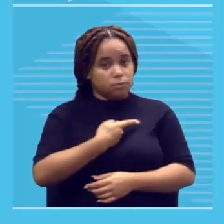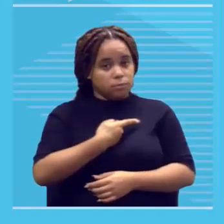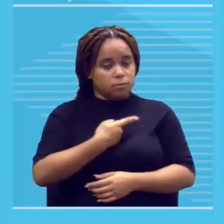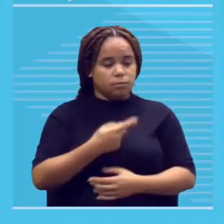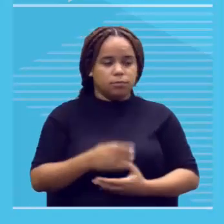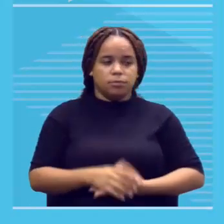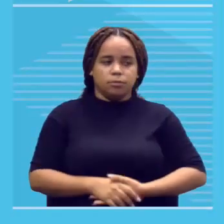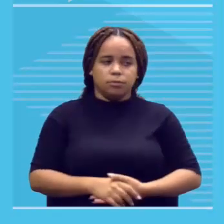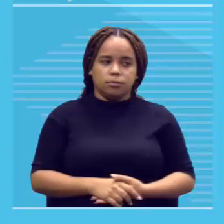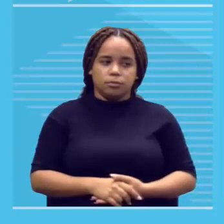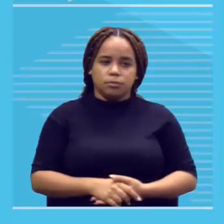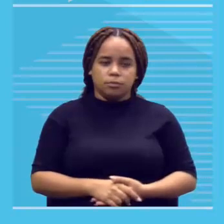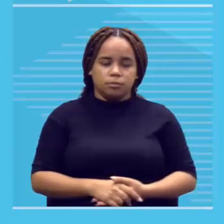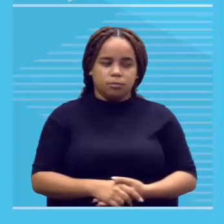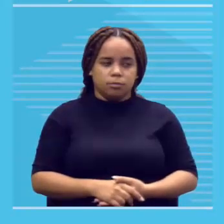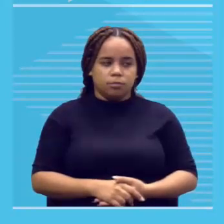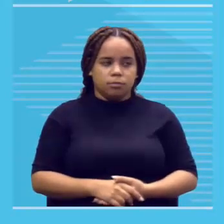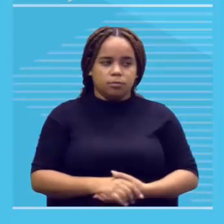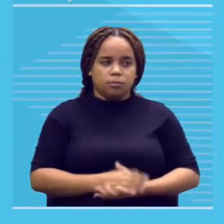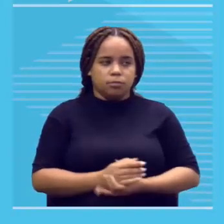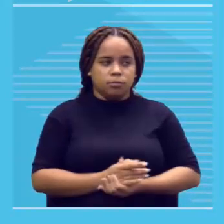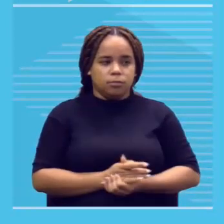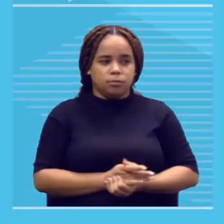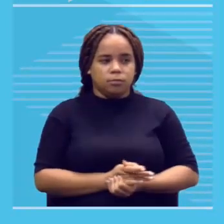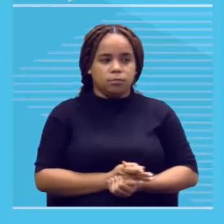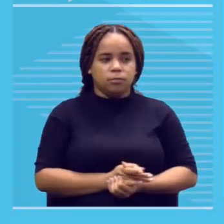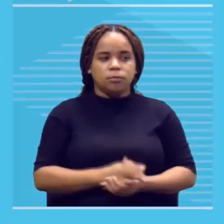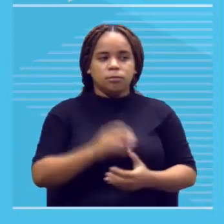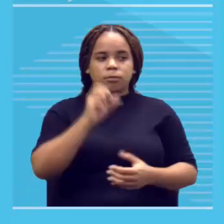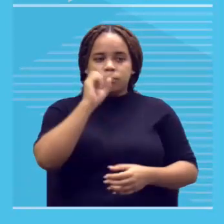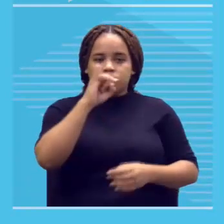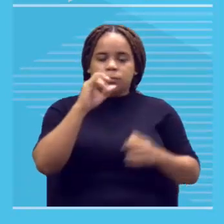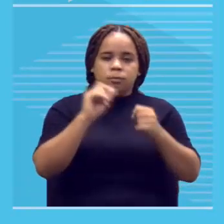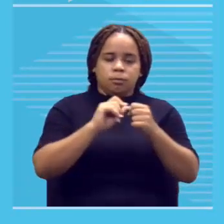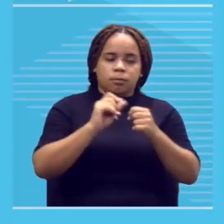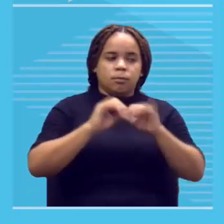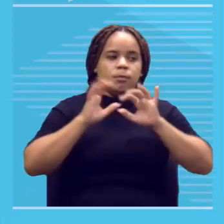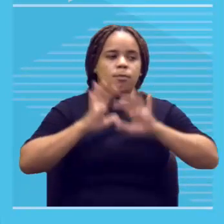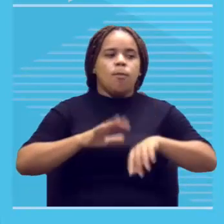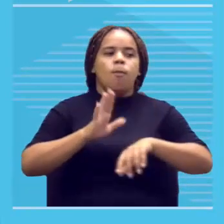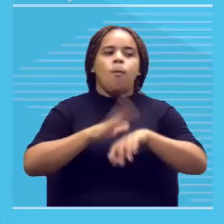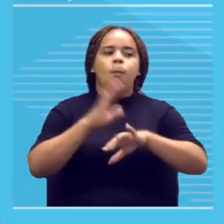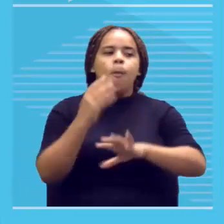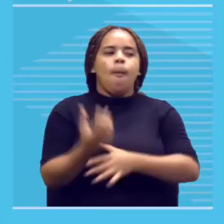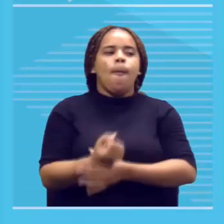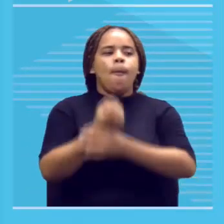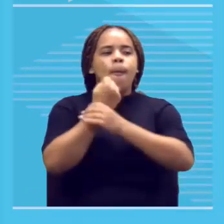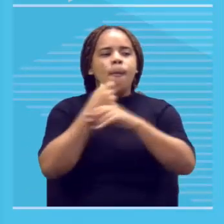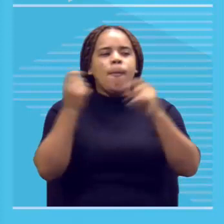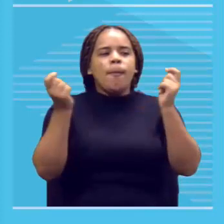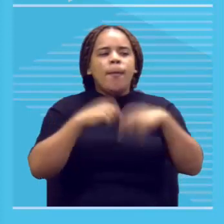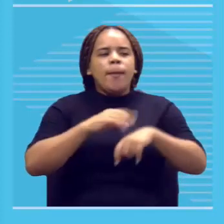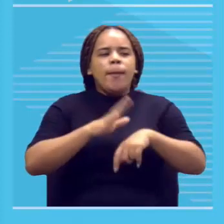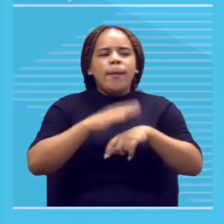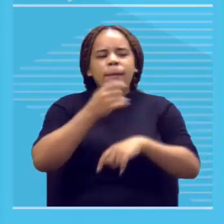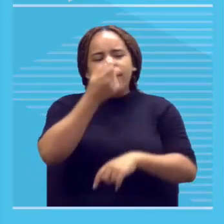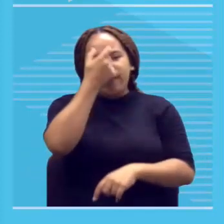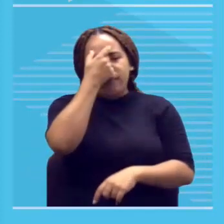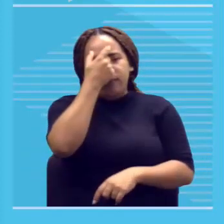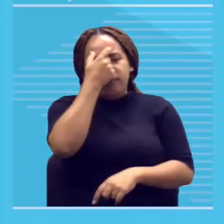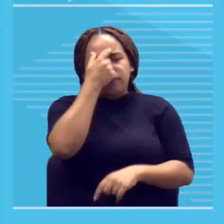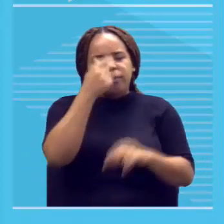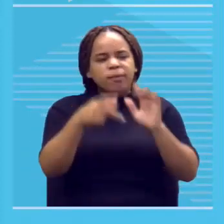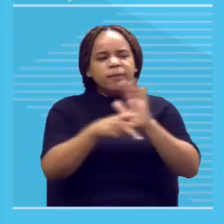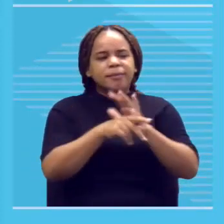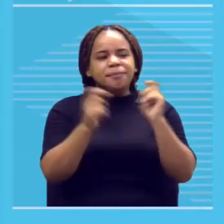você tá bom se você fizer assim é um guia mais seguro do que a própria consciência